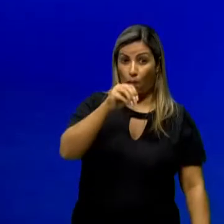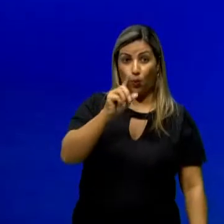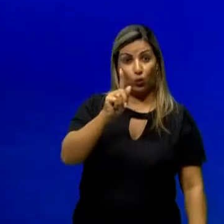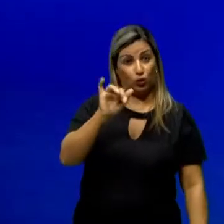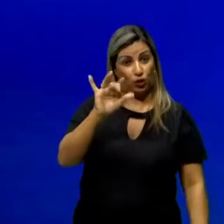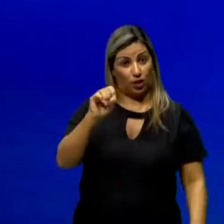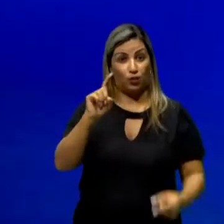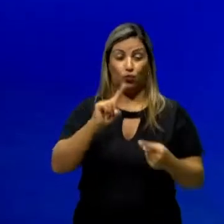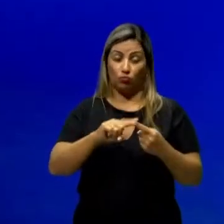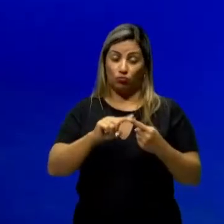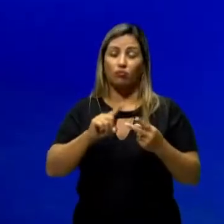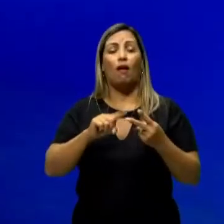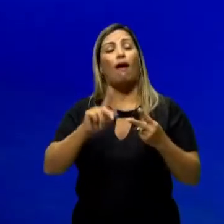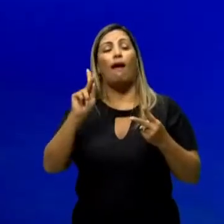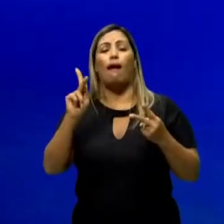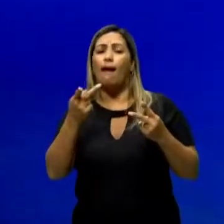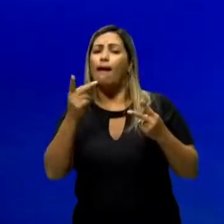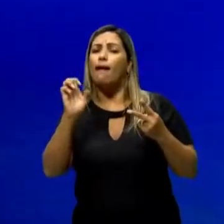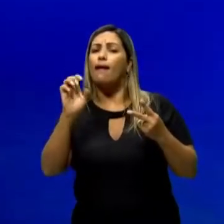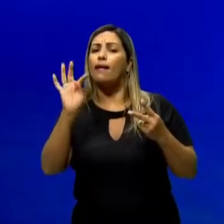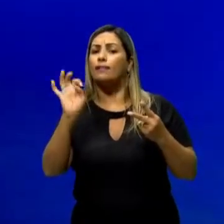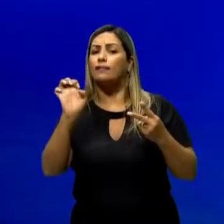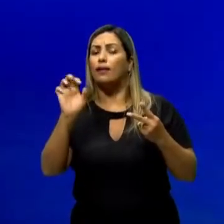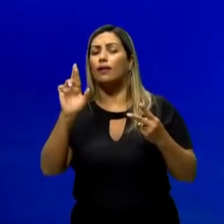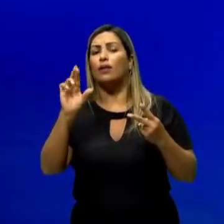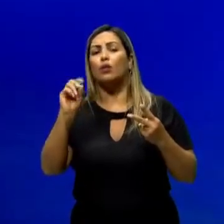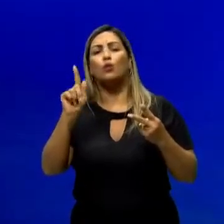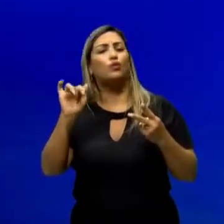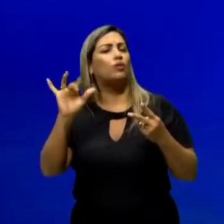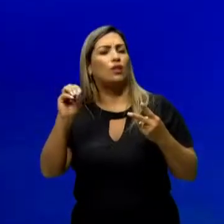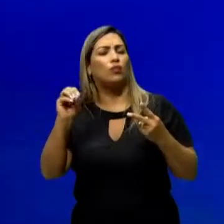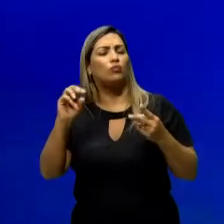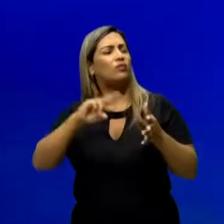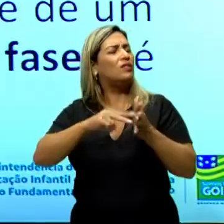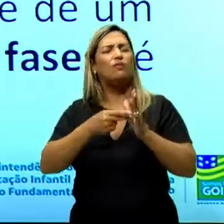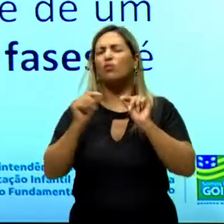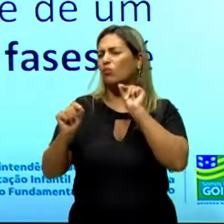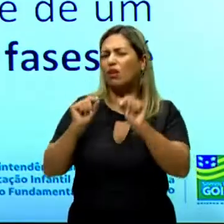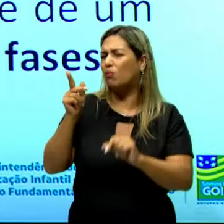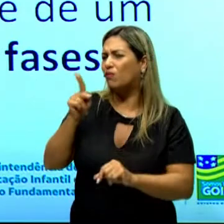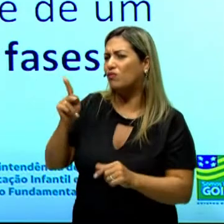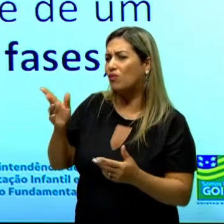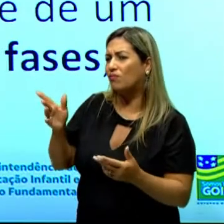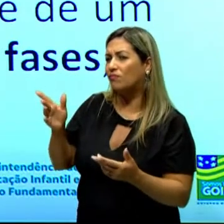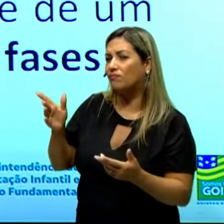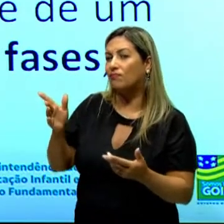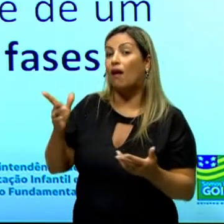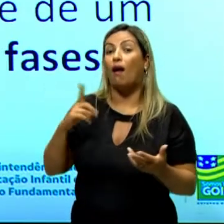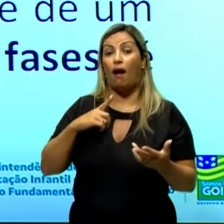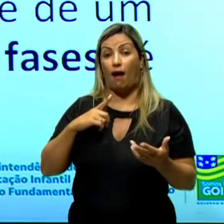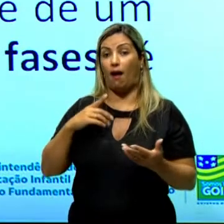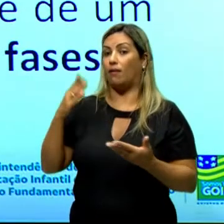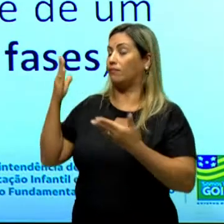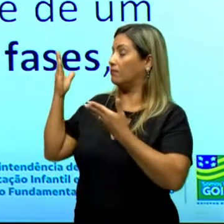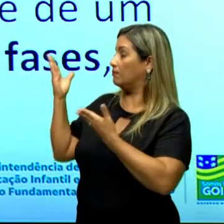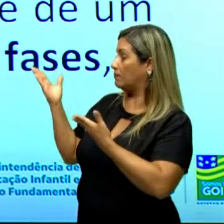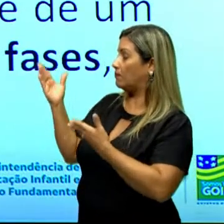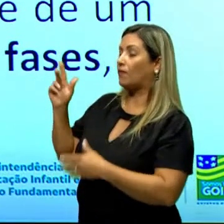e heterogêneo. Professor, o que significa esses nomes? Vem comigo. No caso